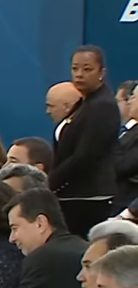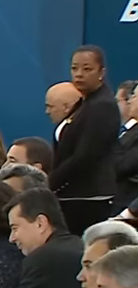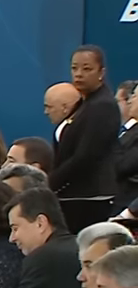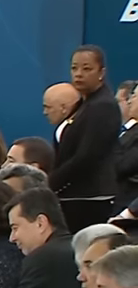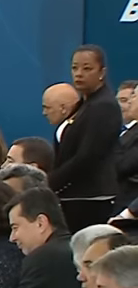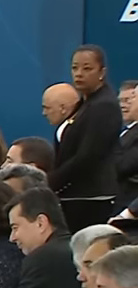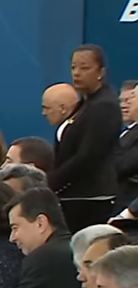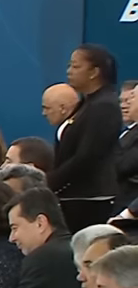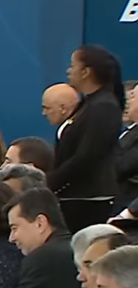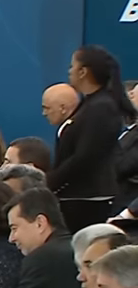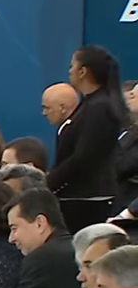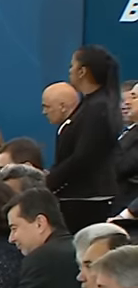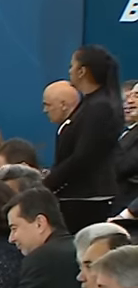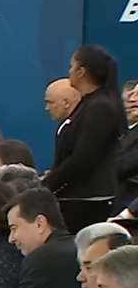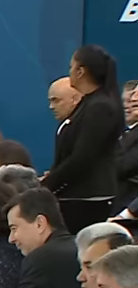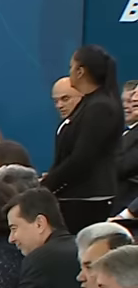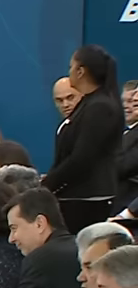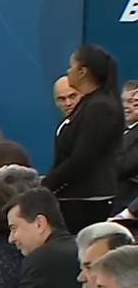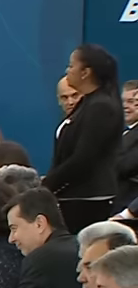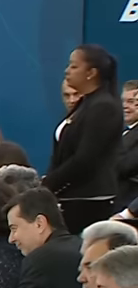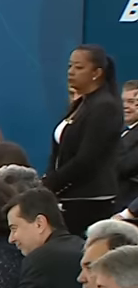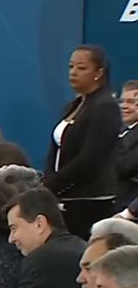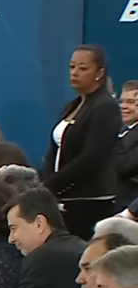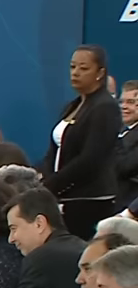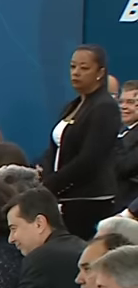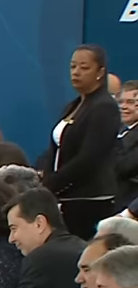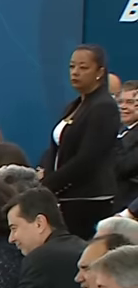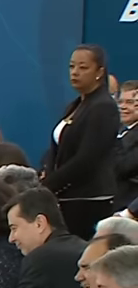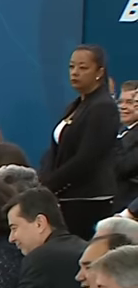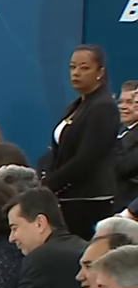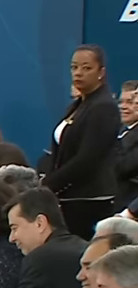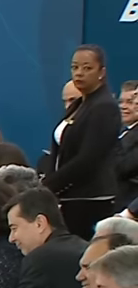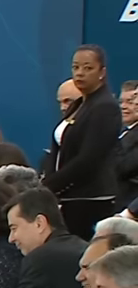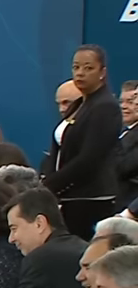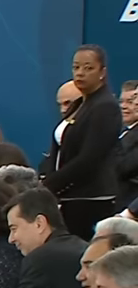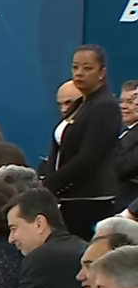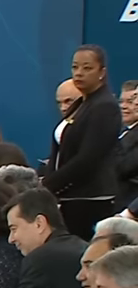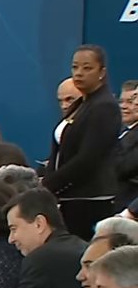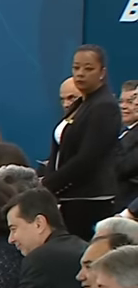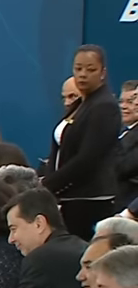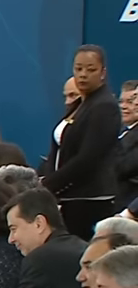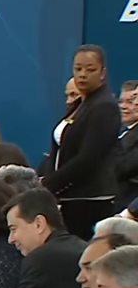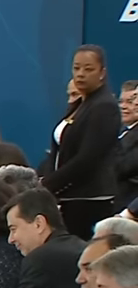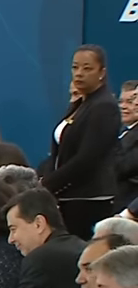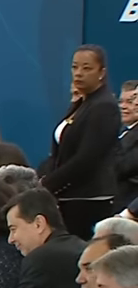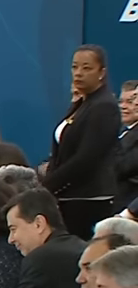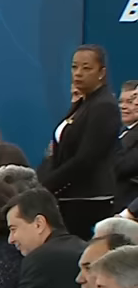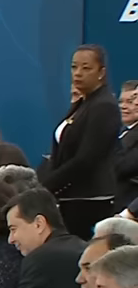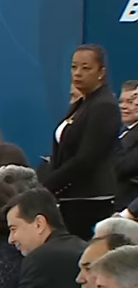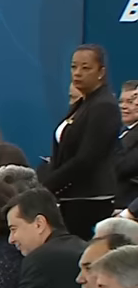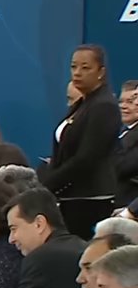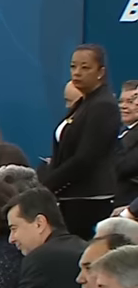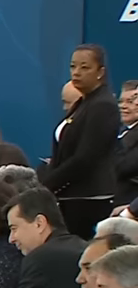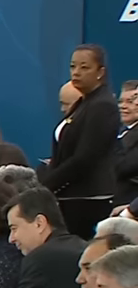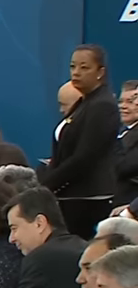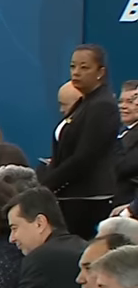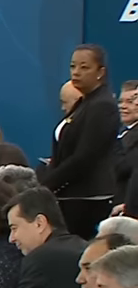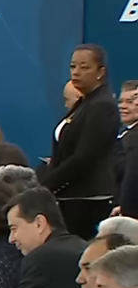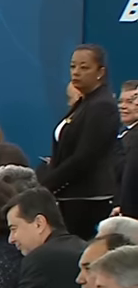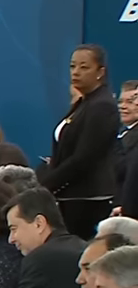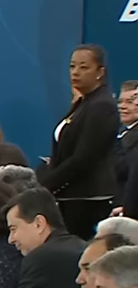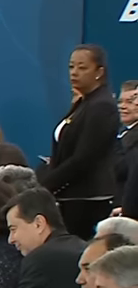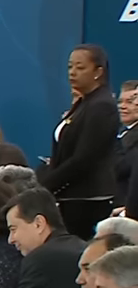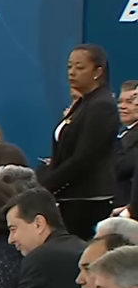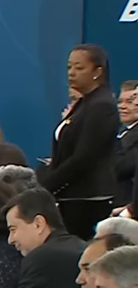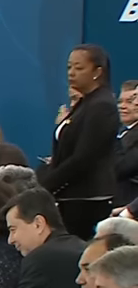O que dizia o Getúlio? O que dizia o Juscelino? Nós queremos agora, com o Juscelino, parodiar a Luísa Trajano.